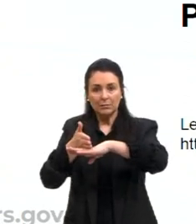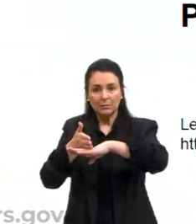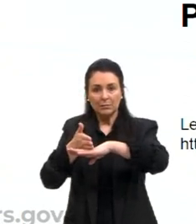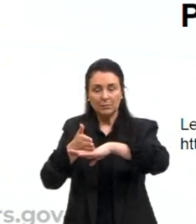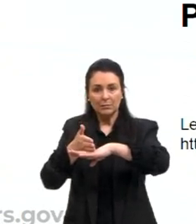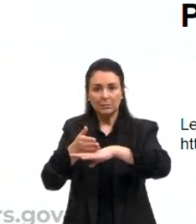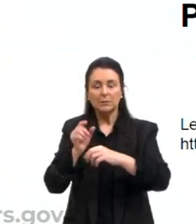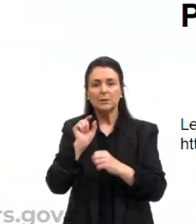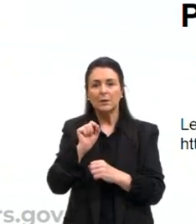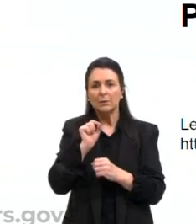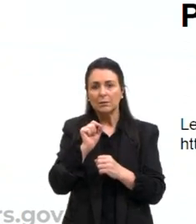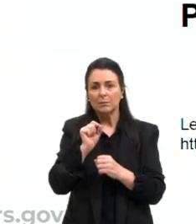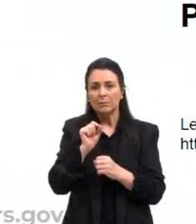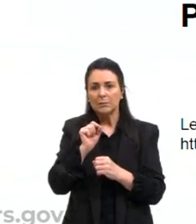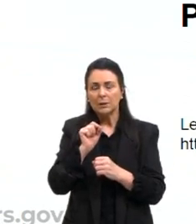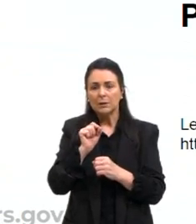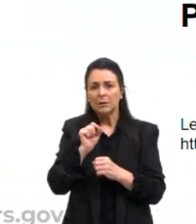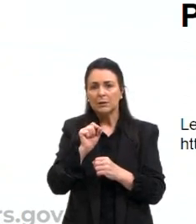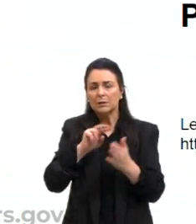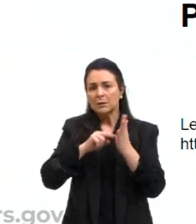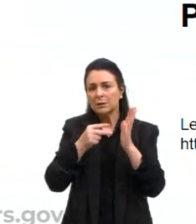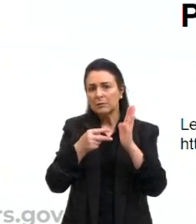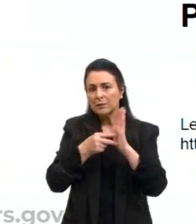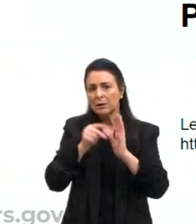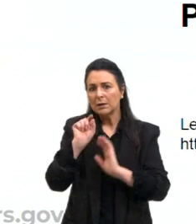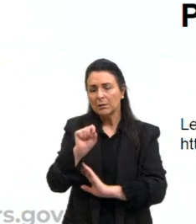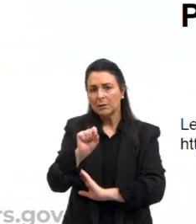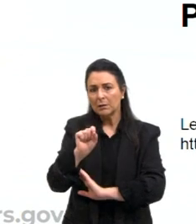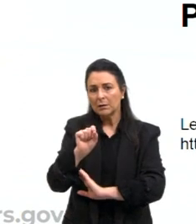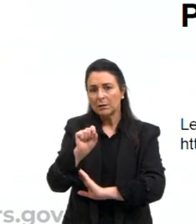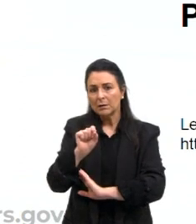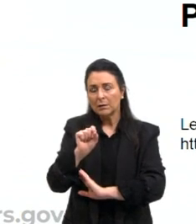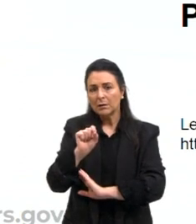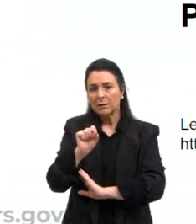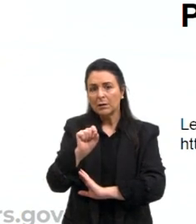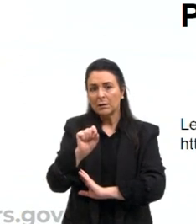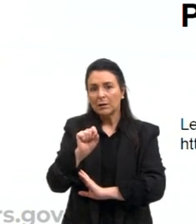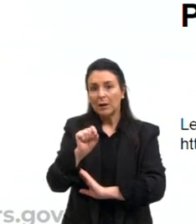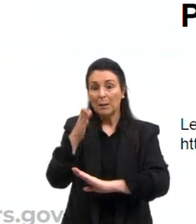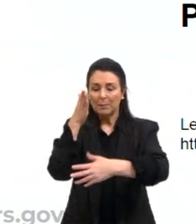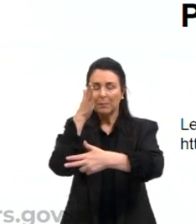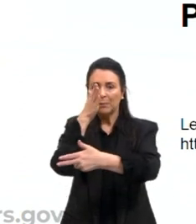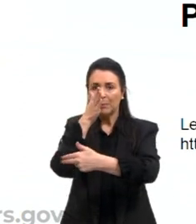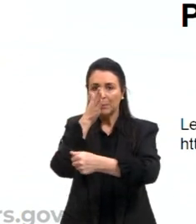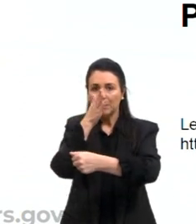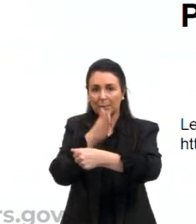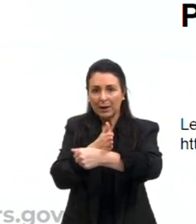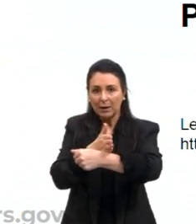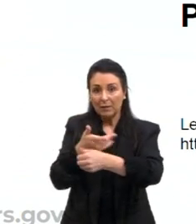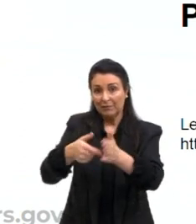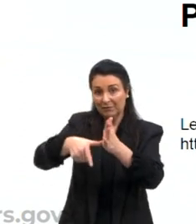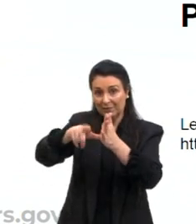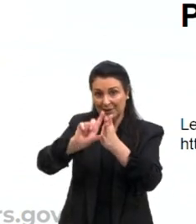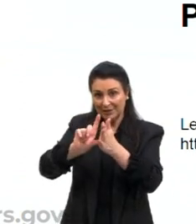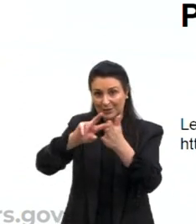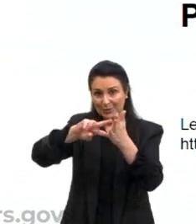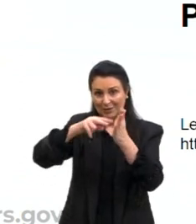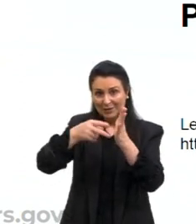porcentagem isinha que o pré-modernismo é o que o pré-modernismo Não É como diz o nome parece é aquilo que vem antes